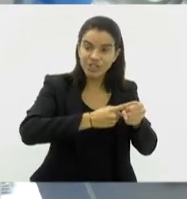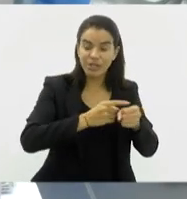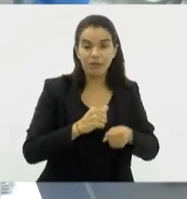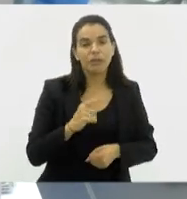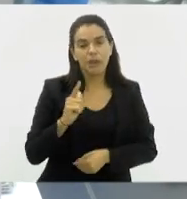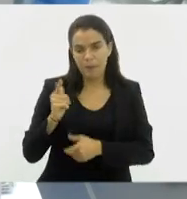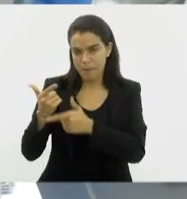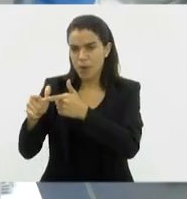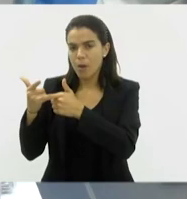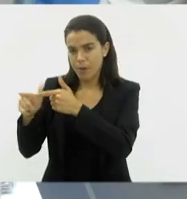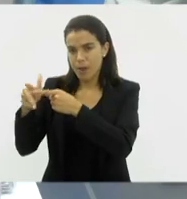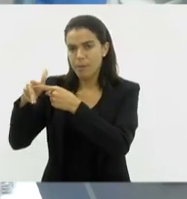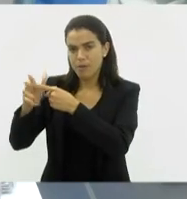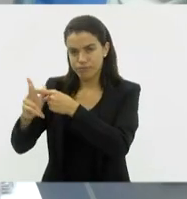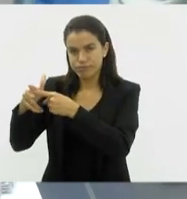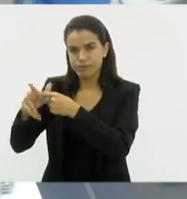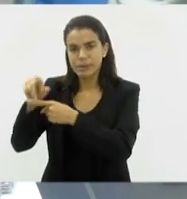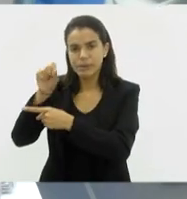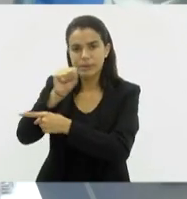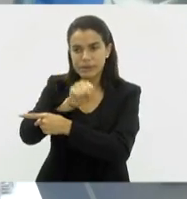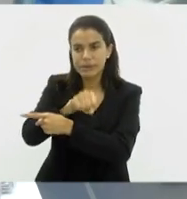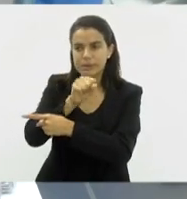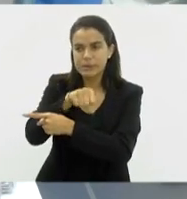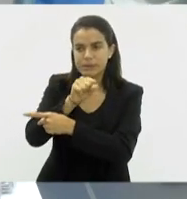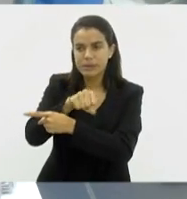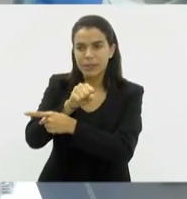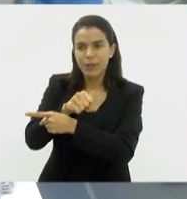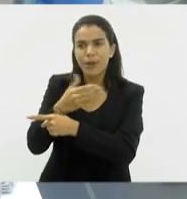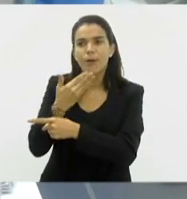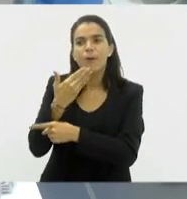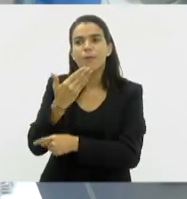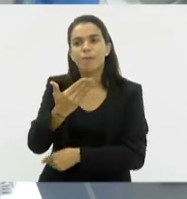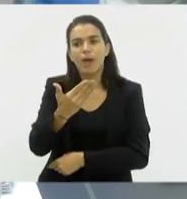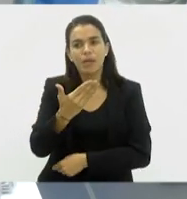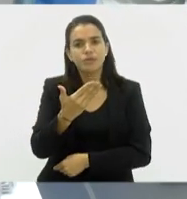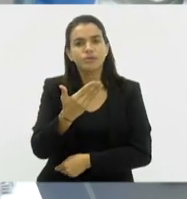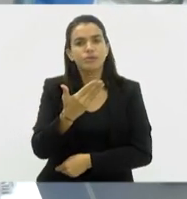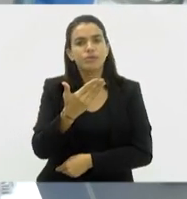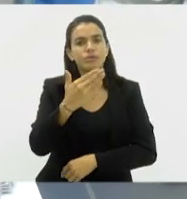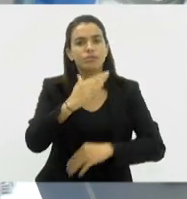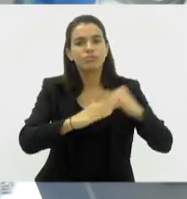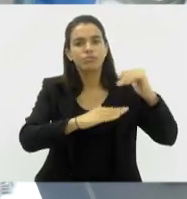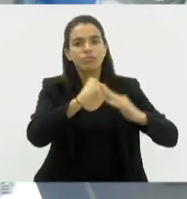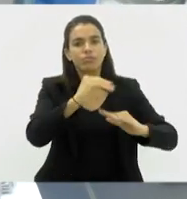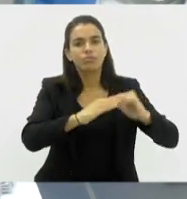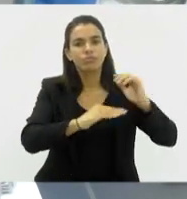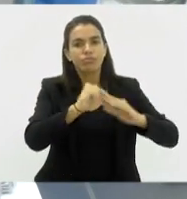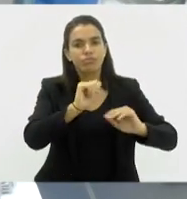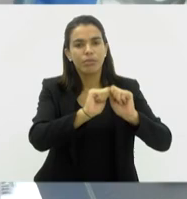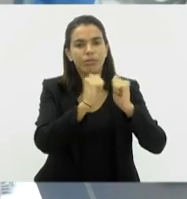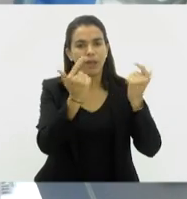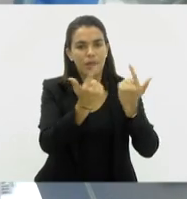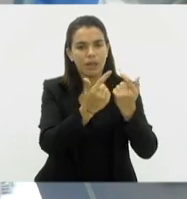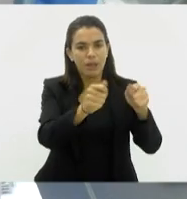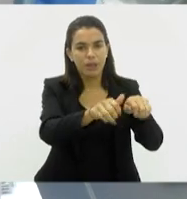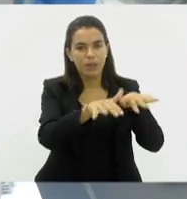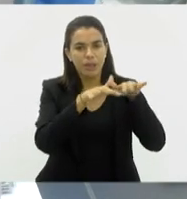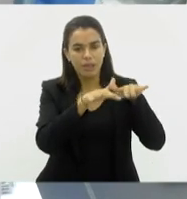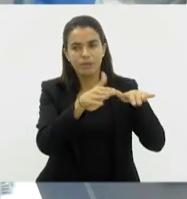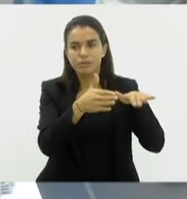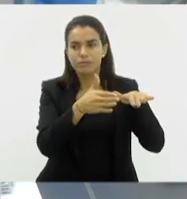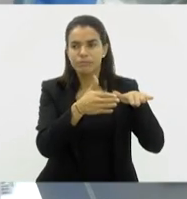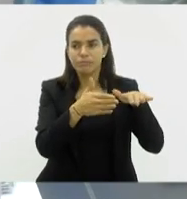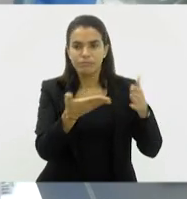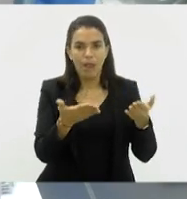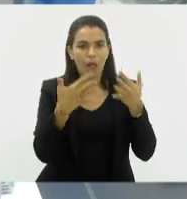problema técnico e eu peço a a técnica aqui senhor técnico da da Assembleia Legislativa para que